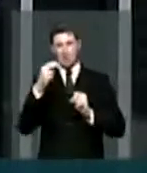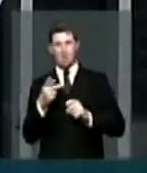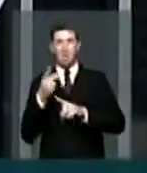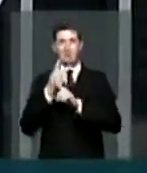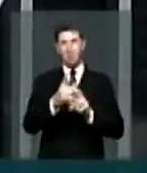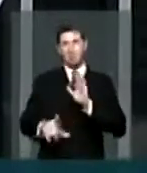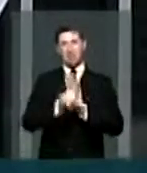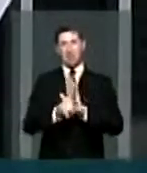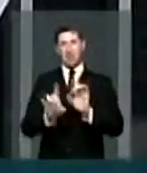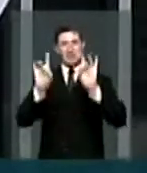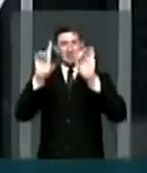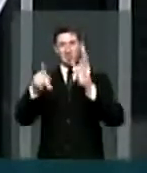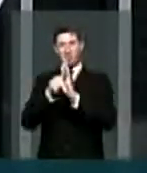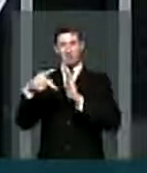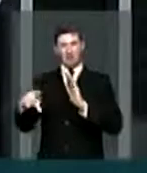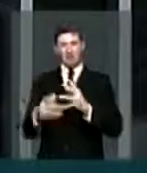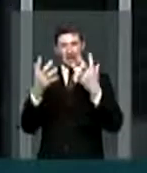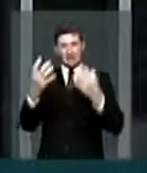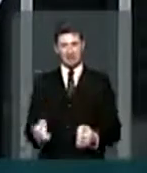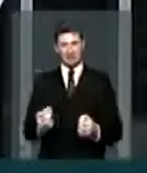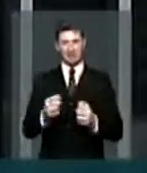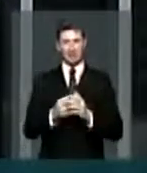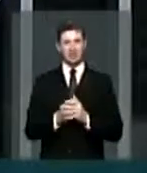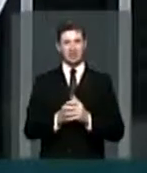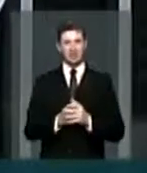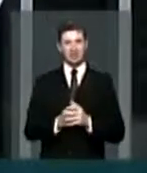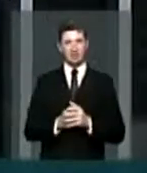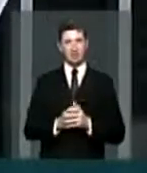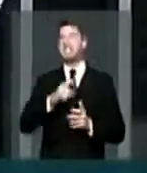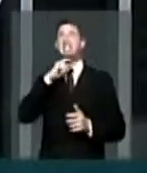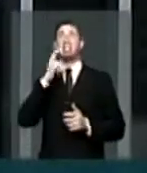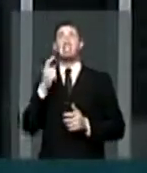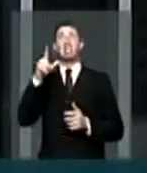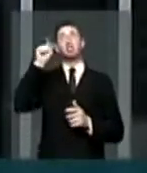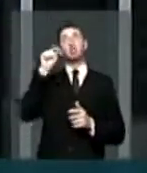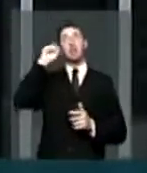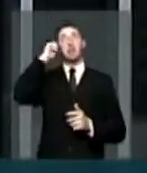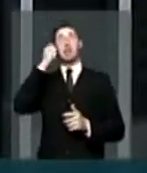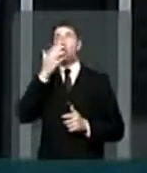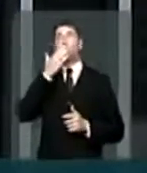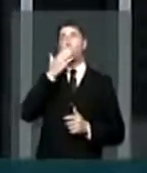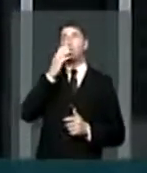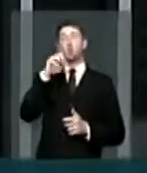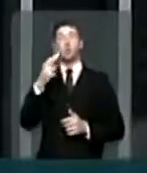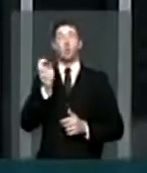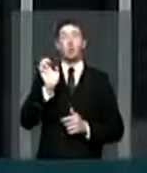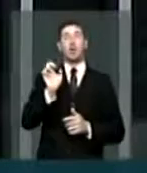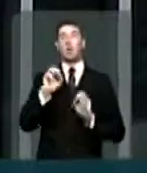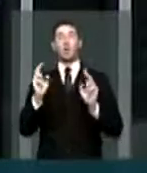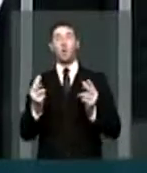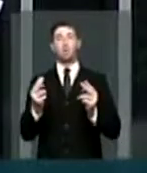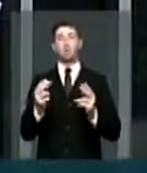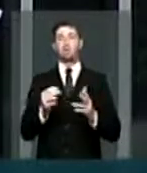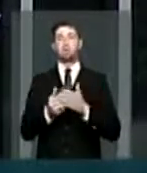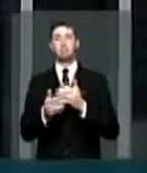uma legislação especial, alegando de forma análoga que ninguém escolhe nascer negro, indígena, ou seja, que o gay também não